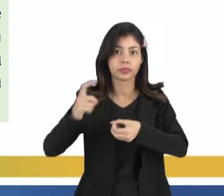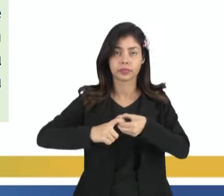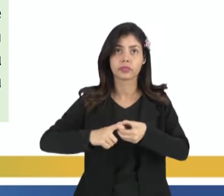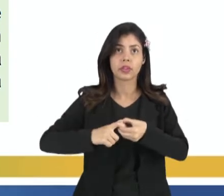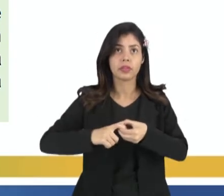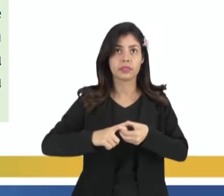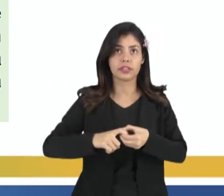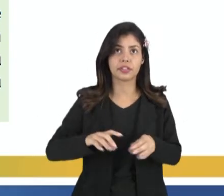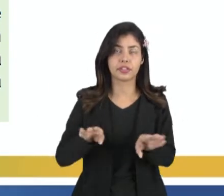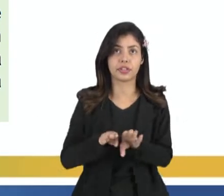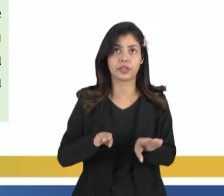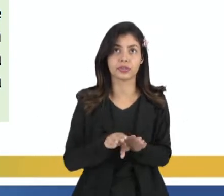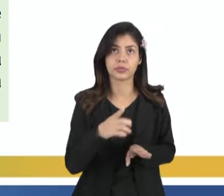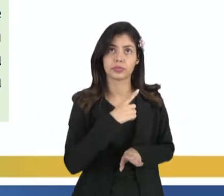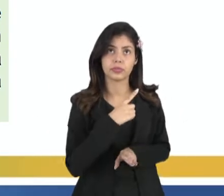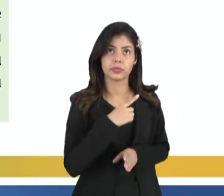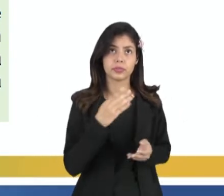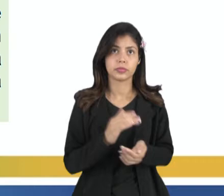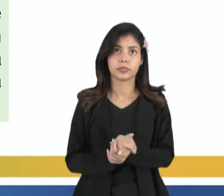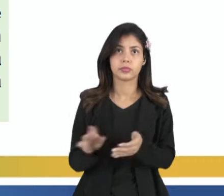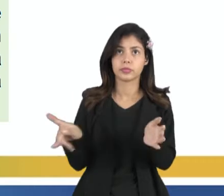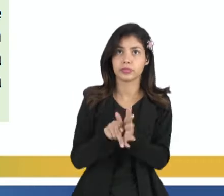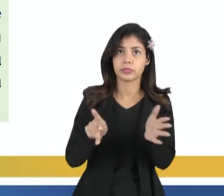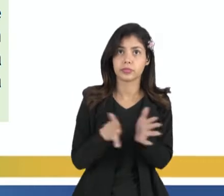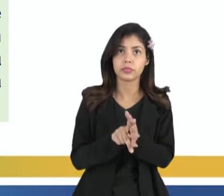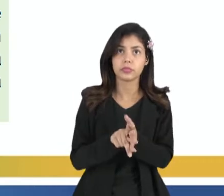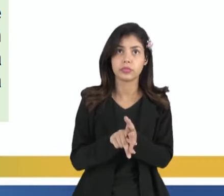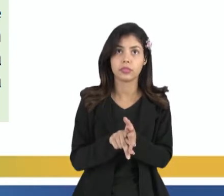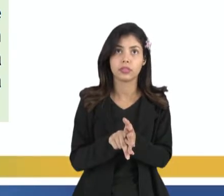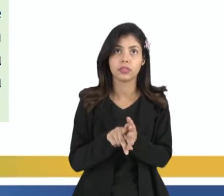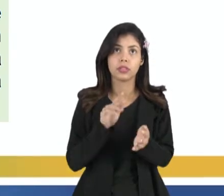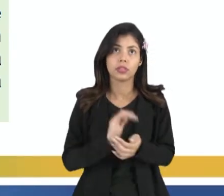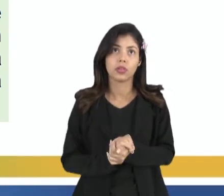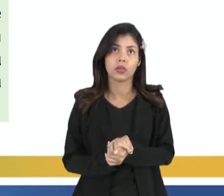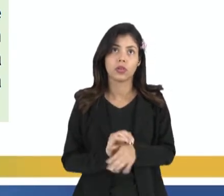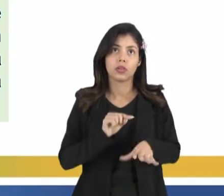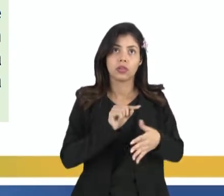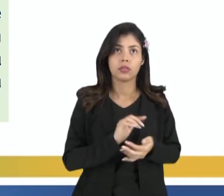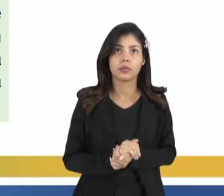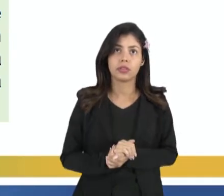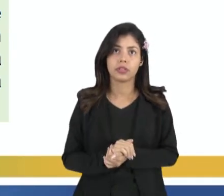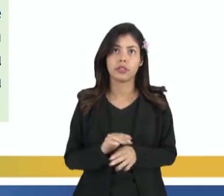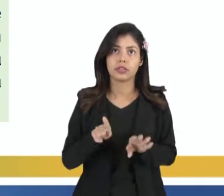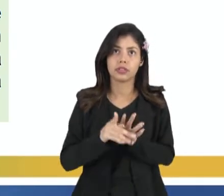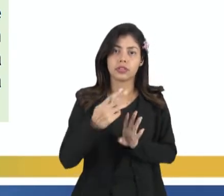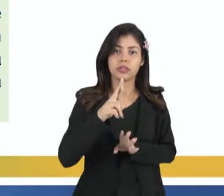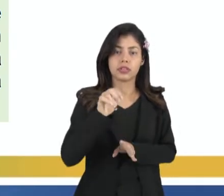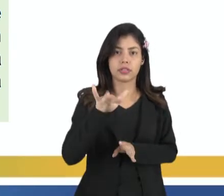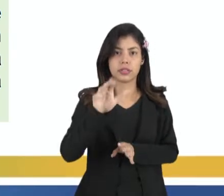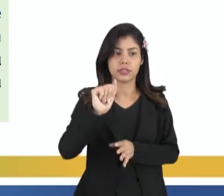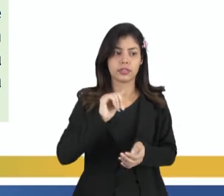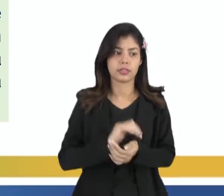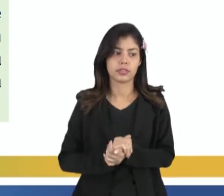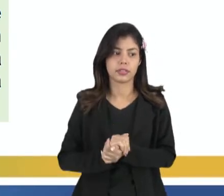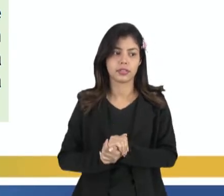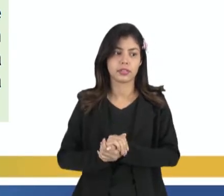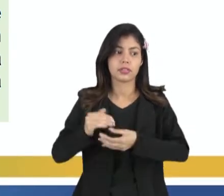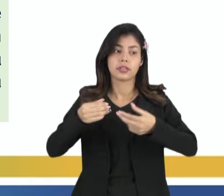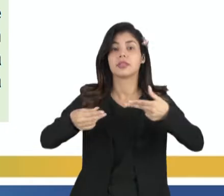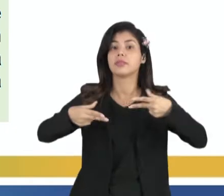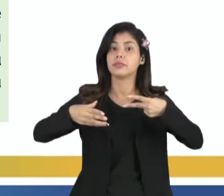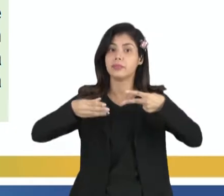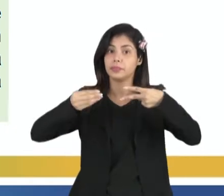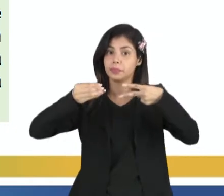tem que lembrar como é que é a constituição do nosso organismo, como é que são os nossos níveis de organização. Vocês lembram? Nosso corpo